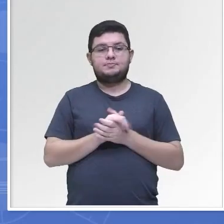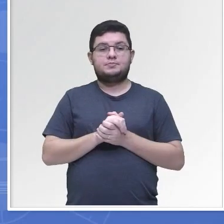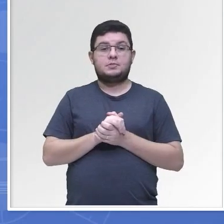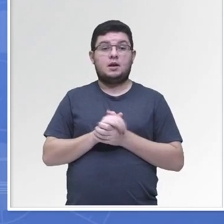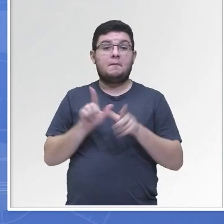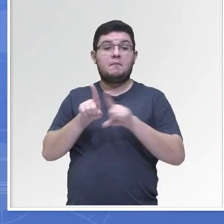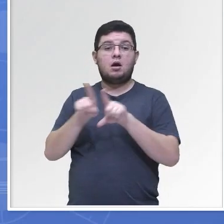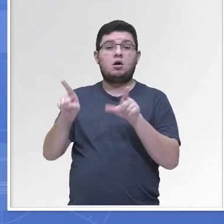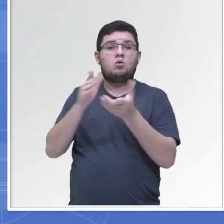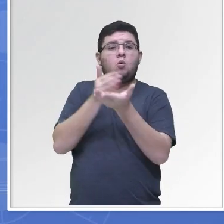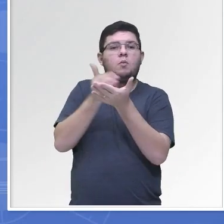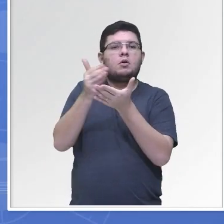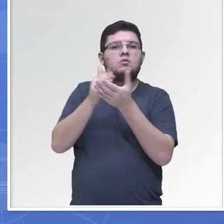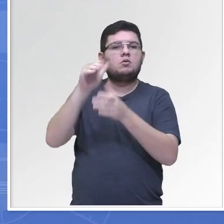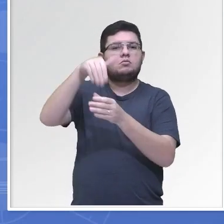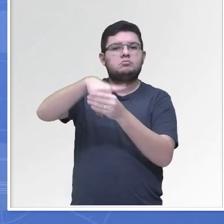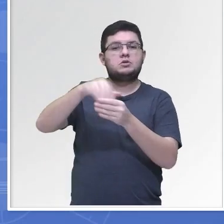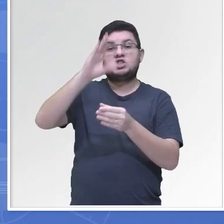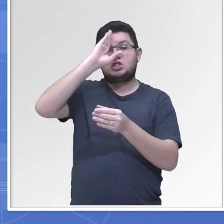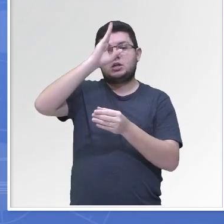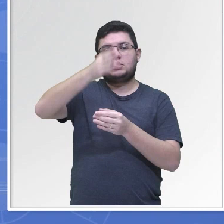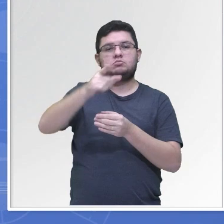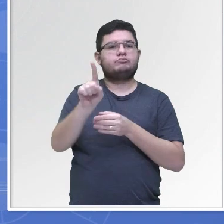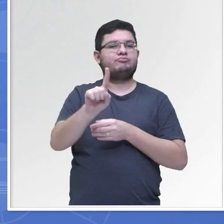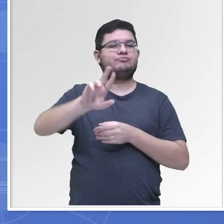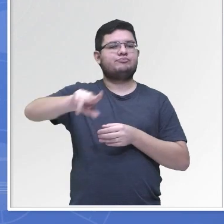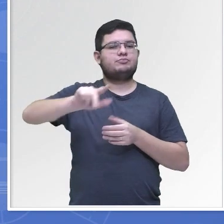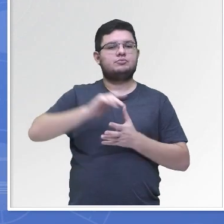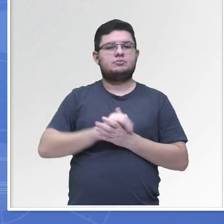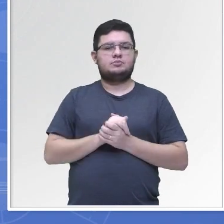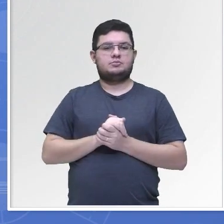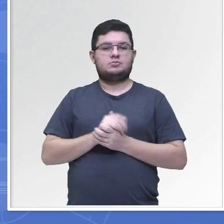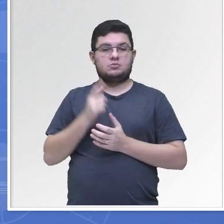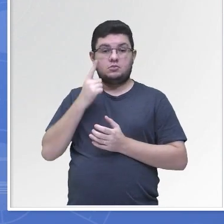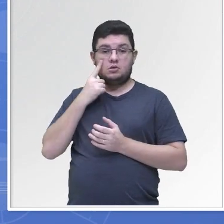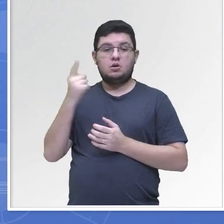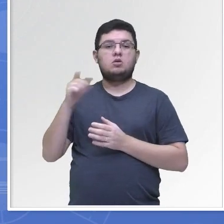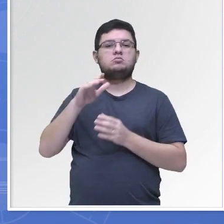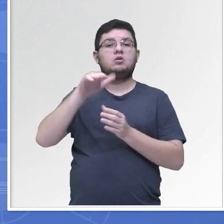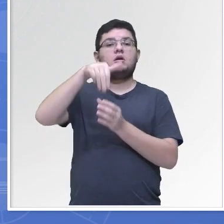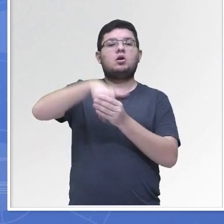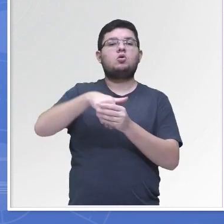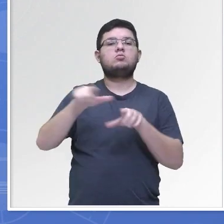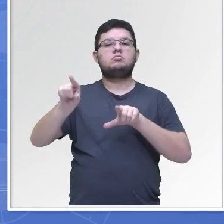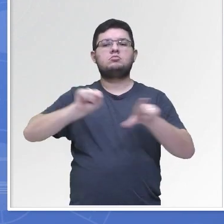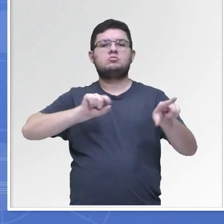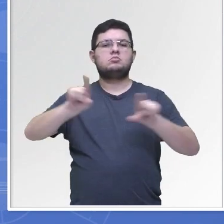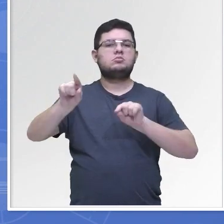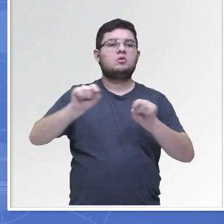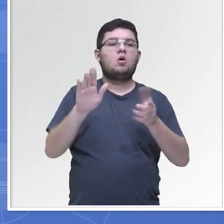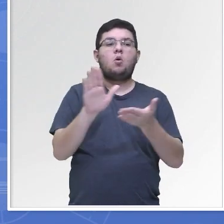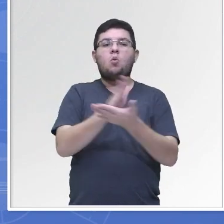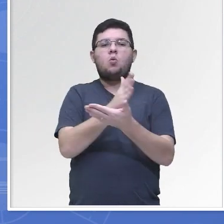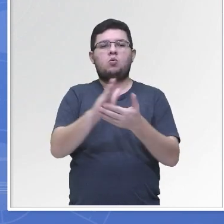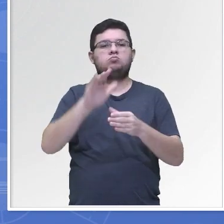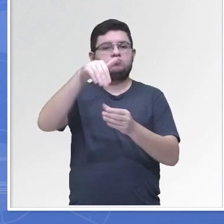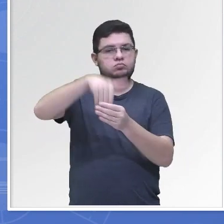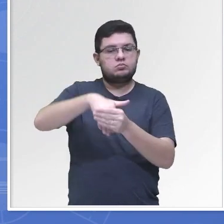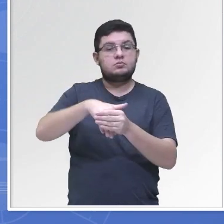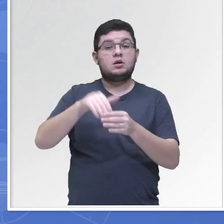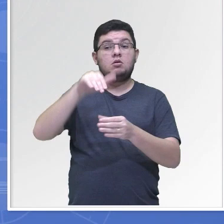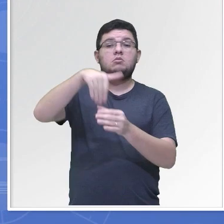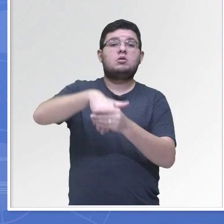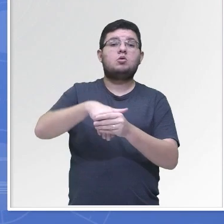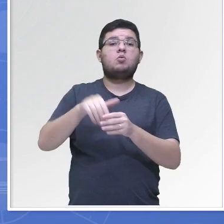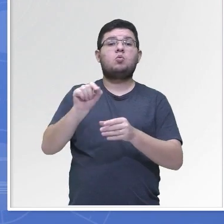lá? Após a promulgação da nova Constituição, foram realizadas eleições indiretas, que elegeram, obviamente, Deodoro da Fonseca